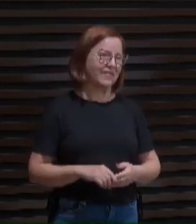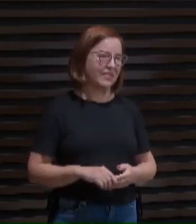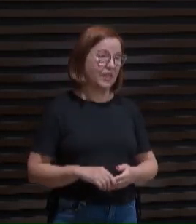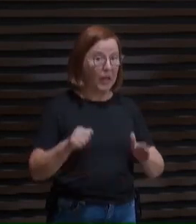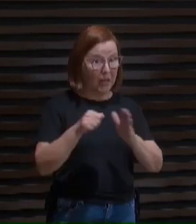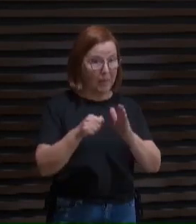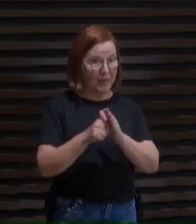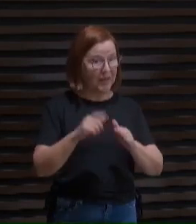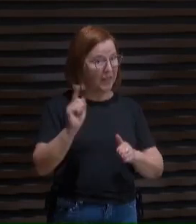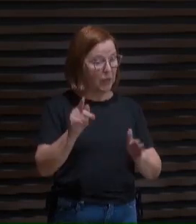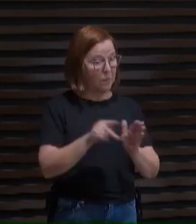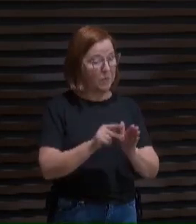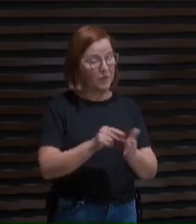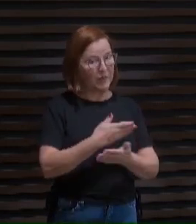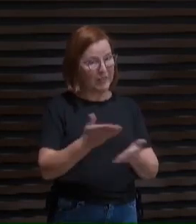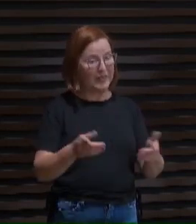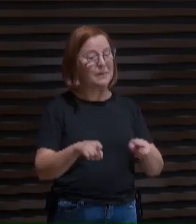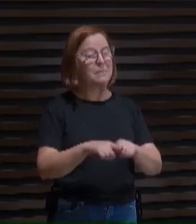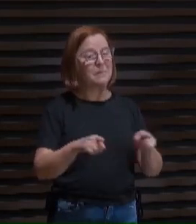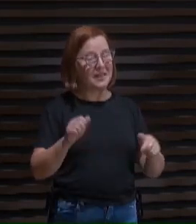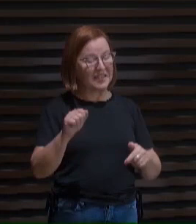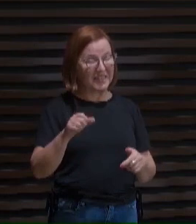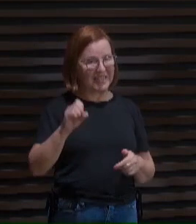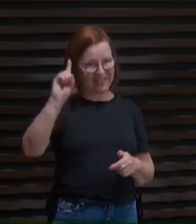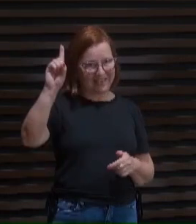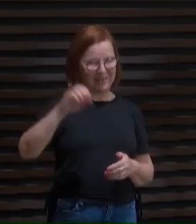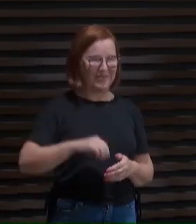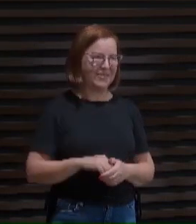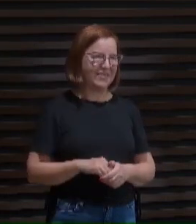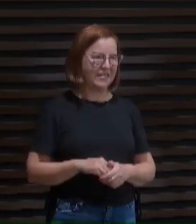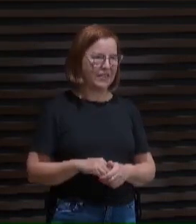Deus. Aí Deus, eu falo que tem um senso de humor.